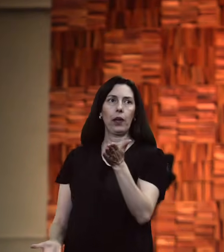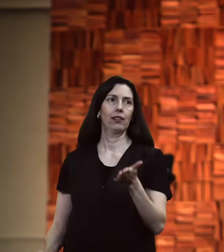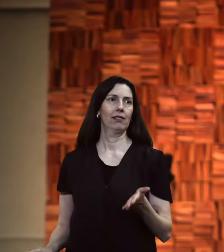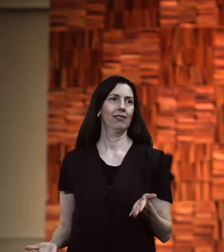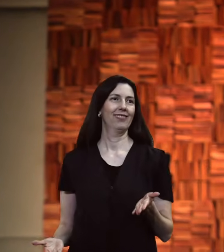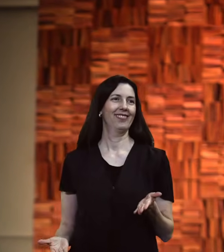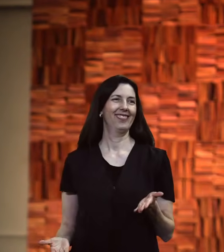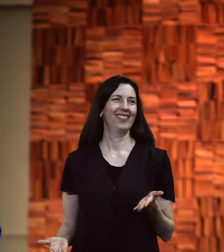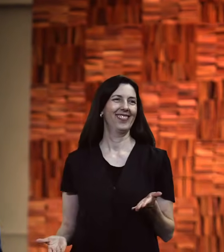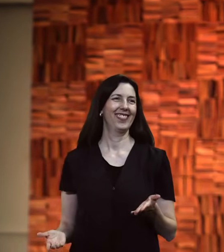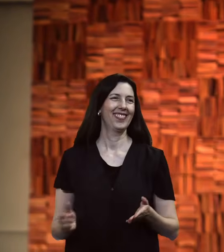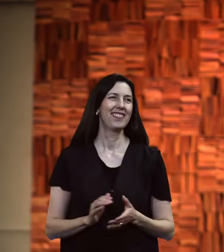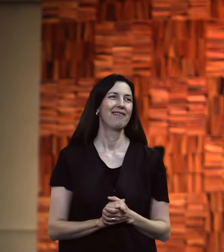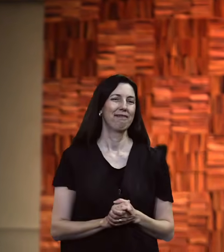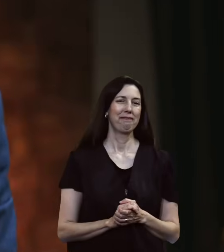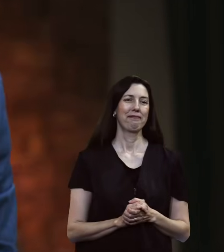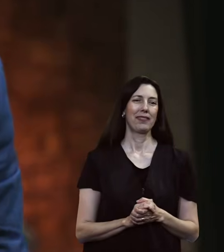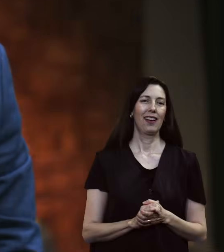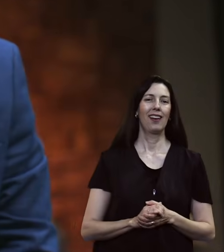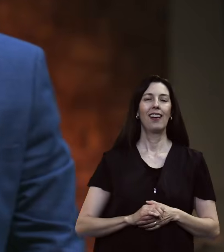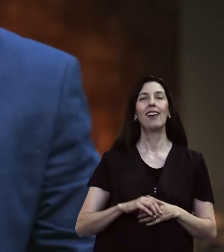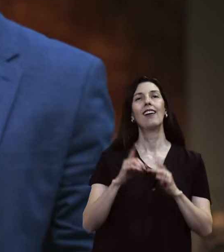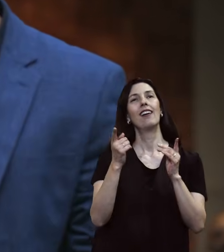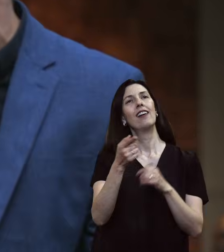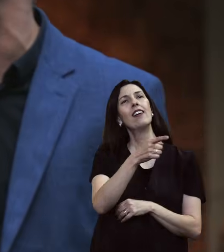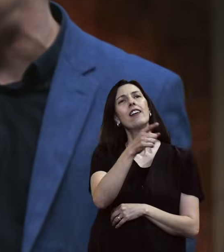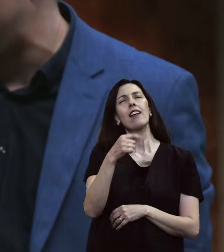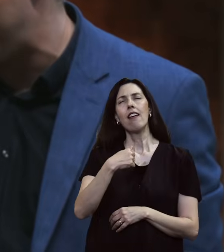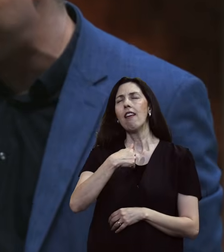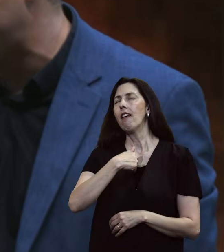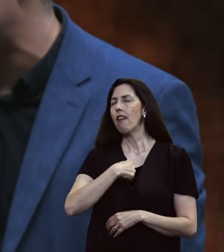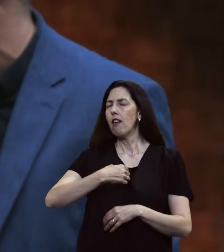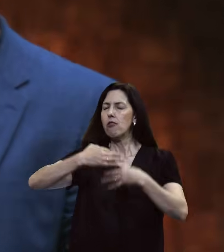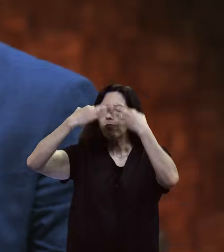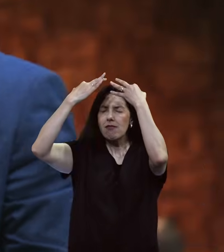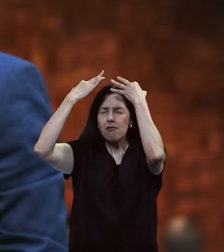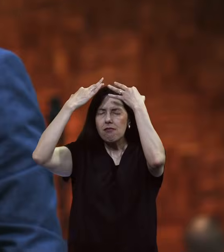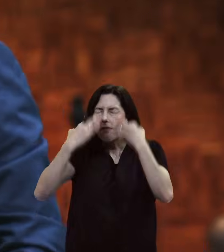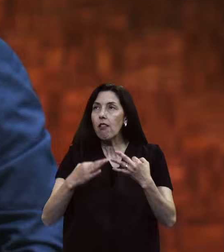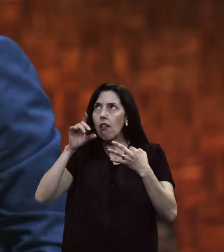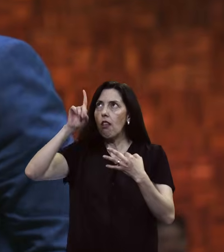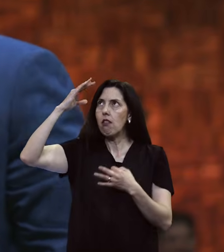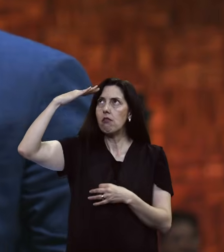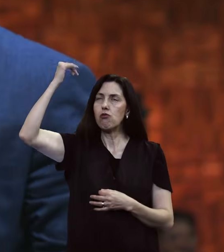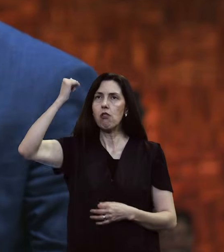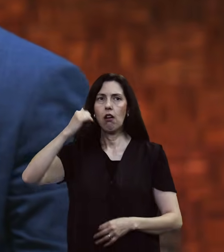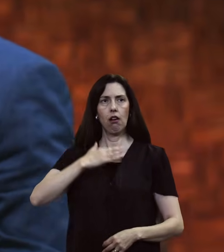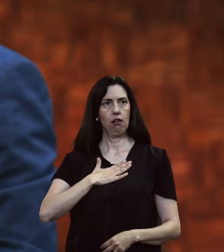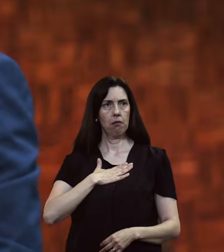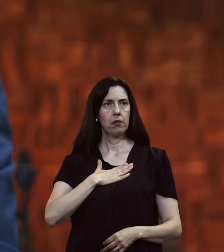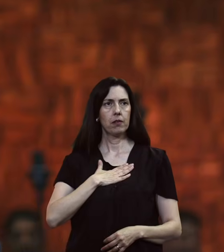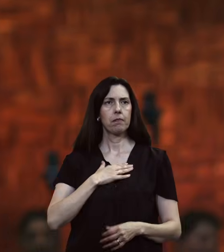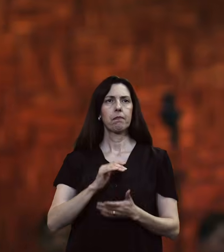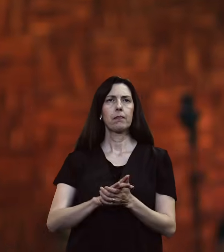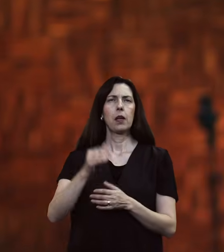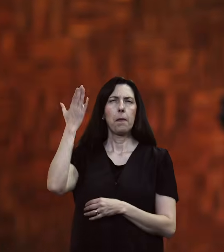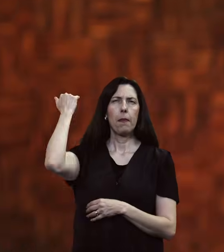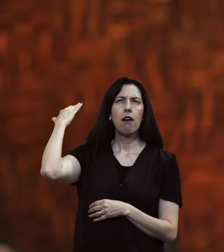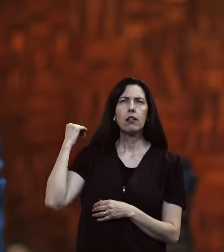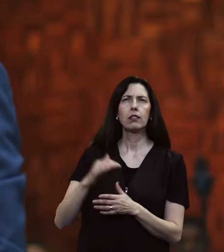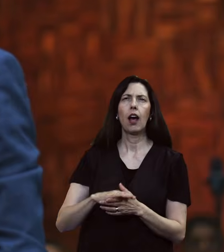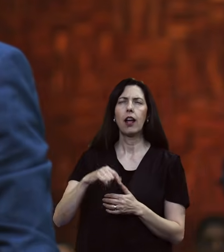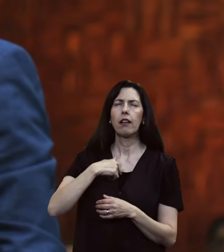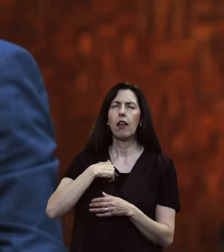Eu lembro quando eu tive a convicção do chamado de Deus na minha vida, várias perguntas vinham